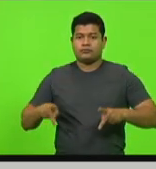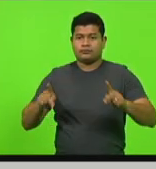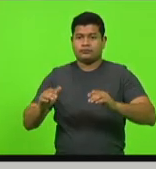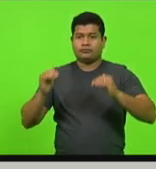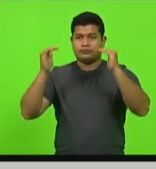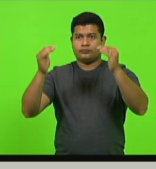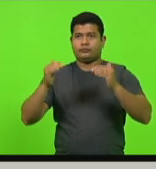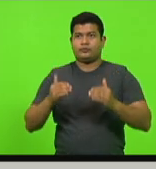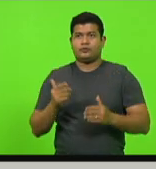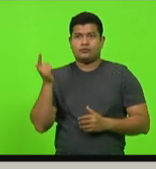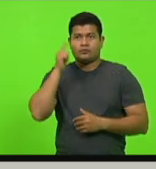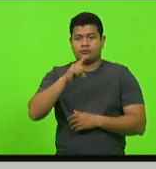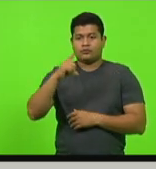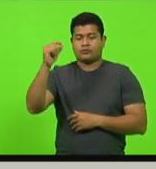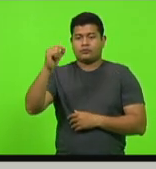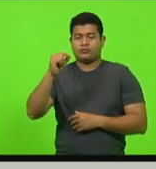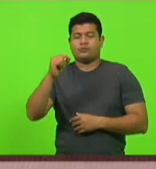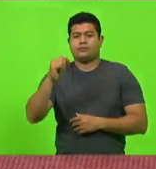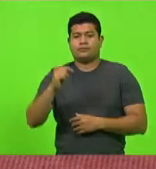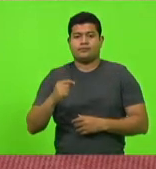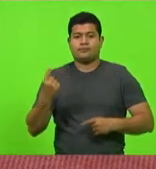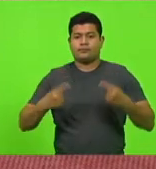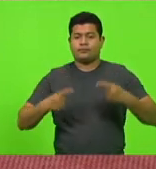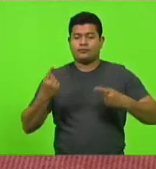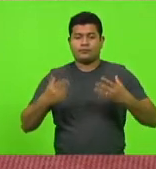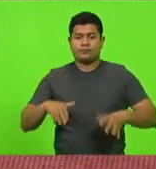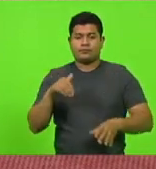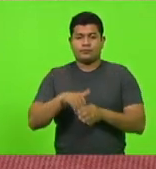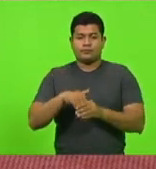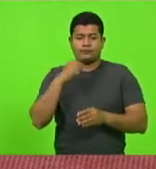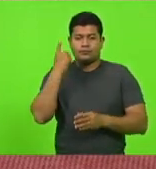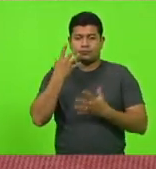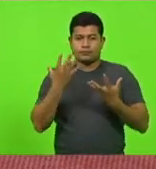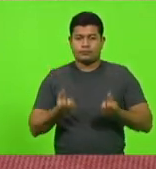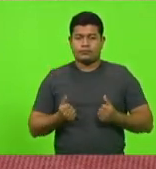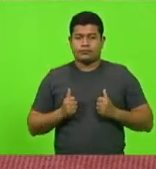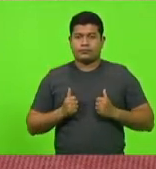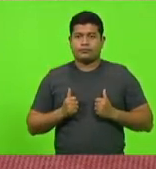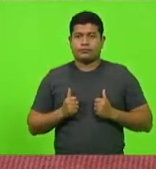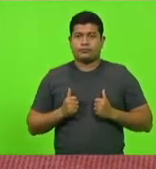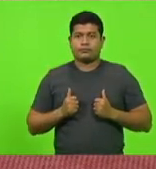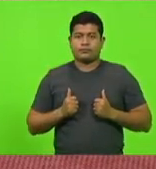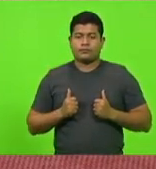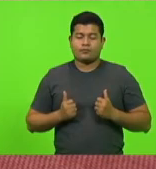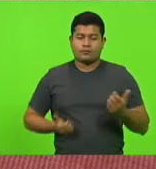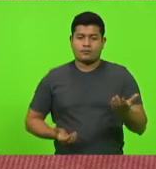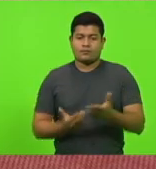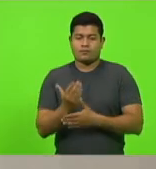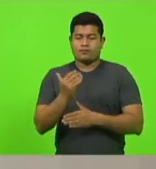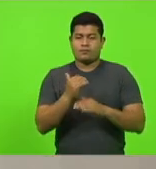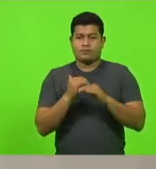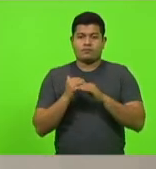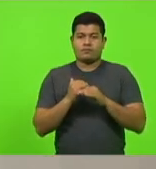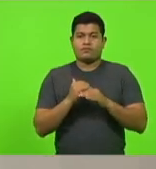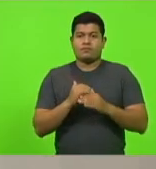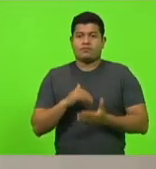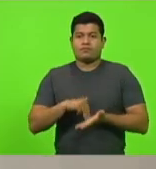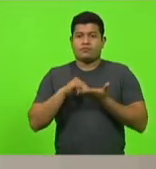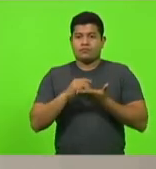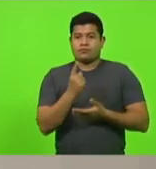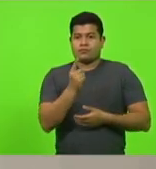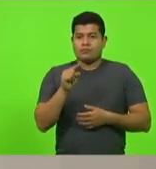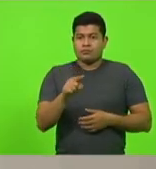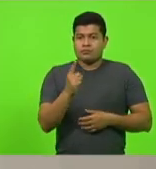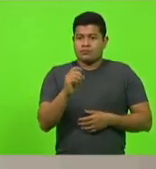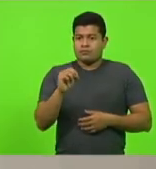Em discussão. Não havendo quem queira discutir, em votação. Deputados que aprovam, permaneçam como se encontram. Aprovado por unanimidade. Moção